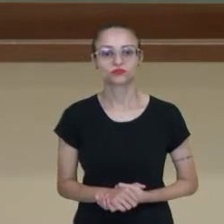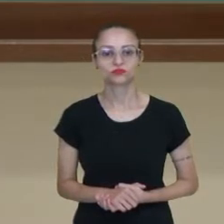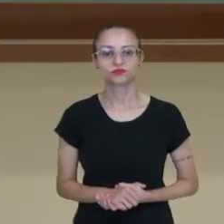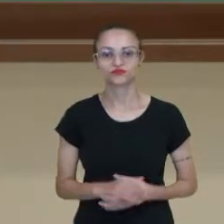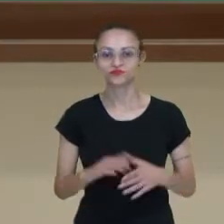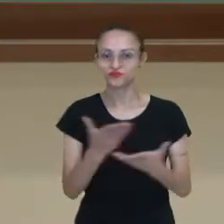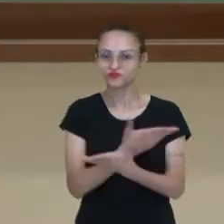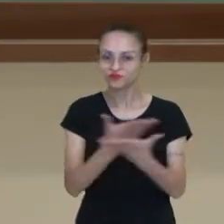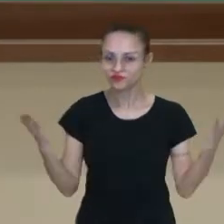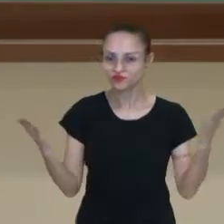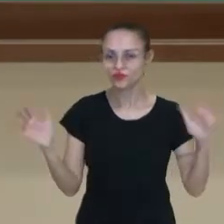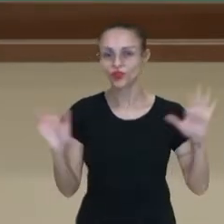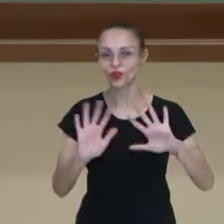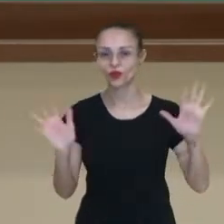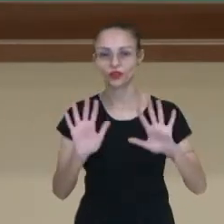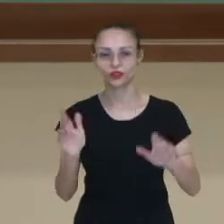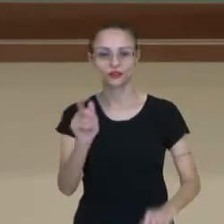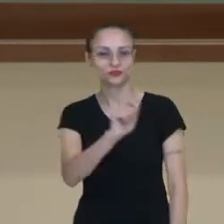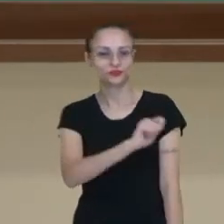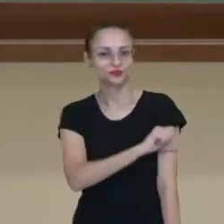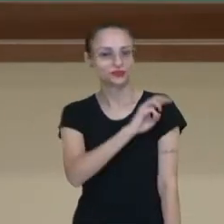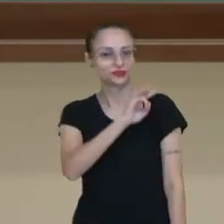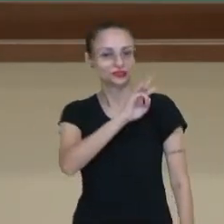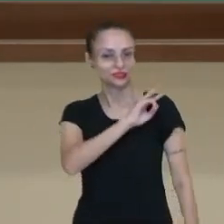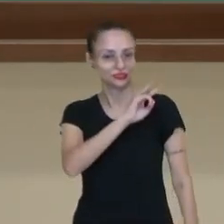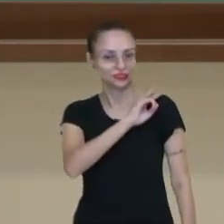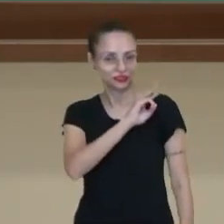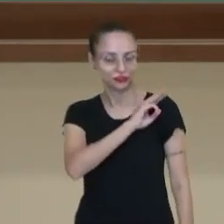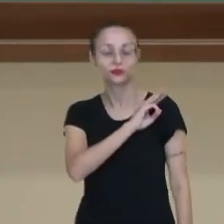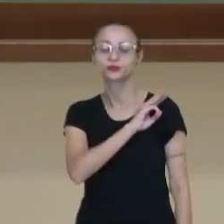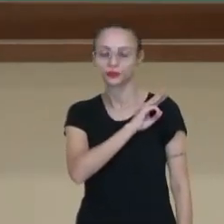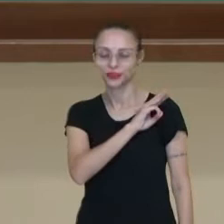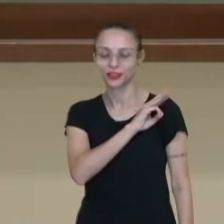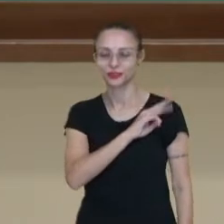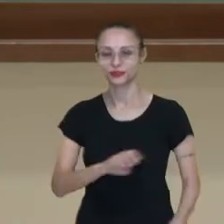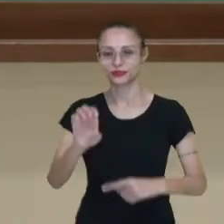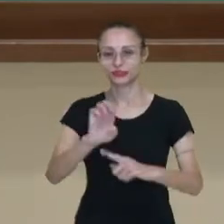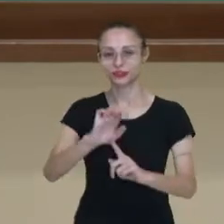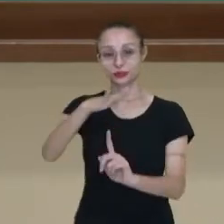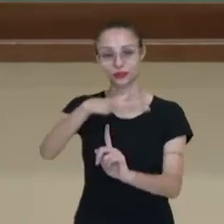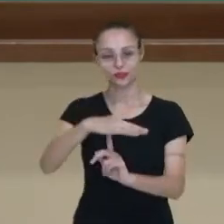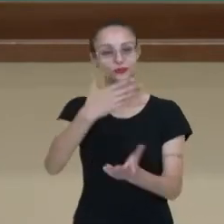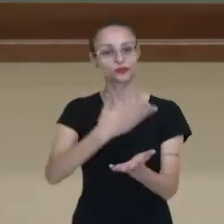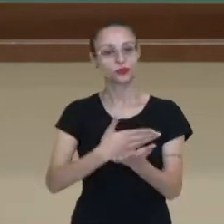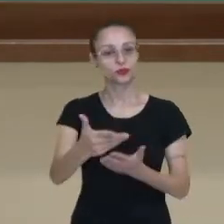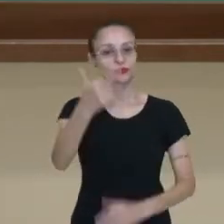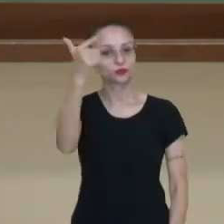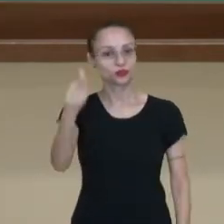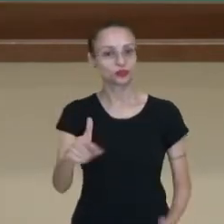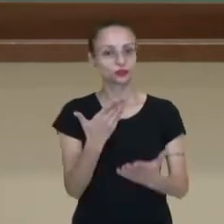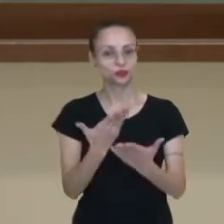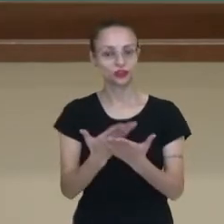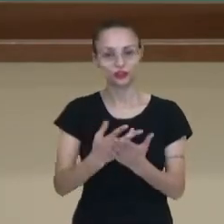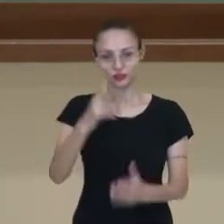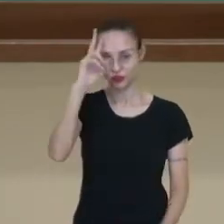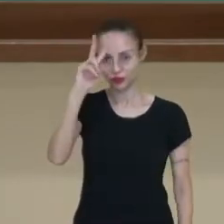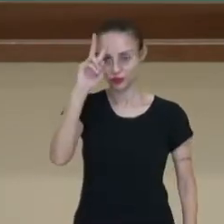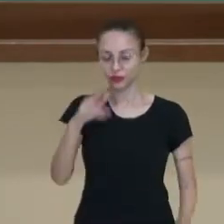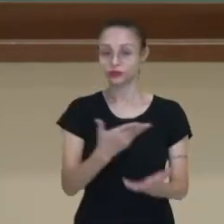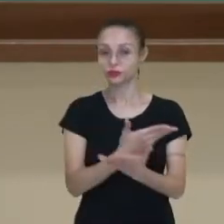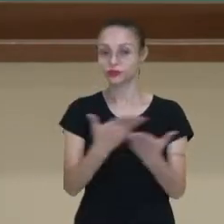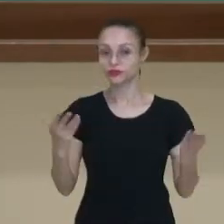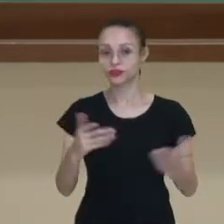Saudações, alunos da terceira série do ensino médio do estado do Paraná. Estamos começando mais uma aula de história para vocês, uma aula